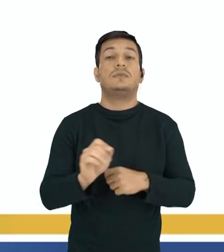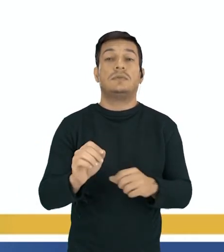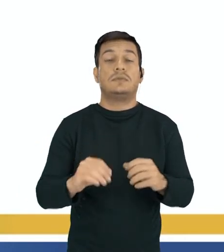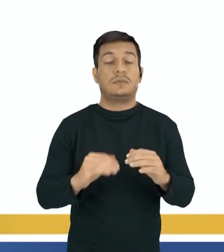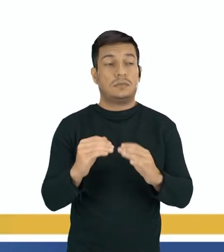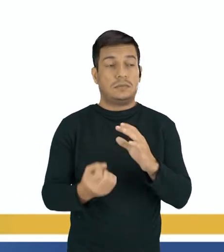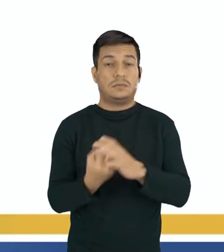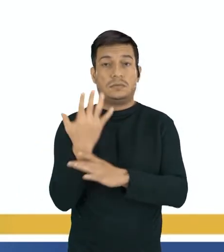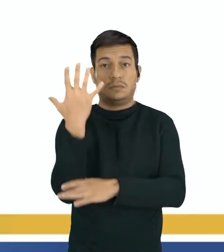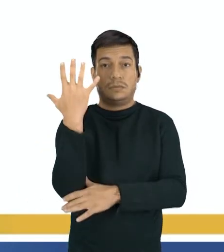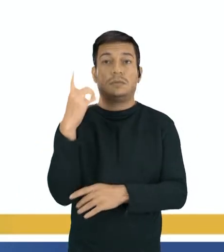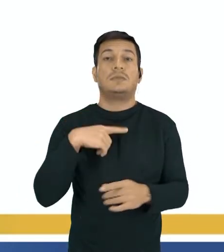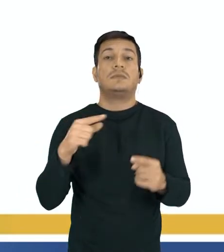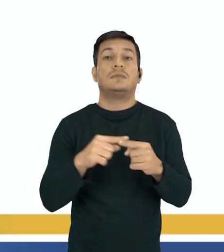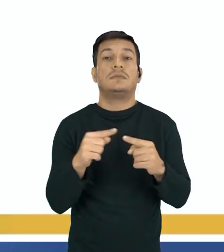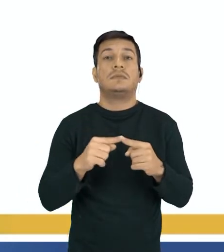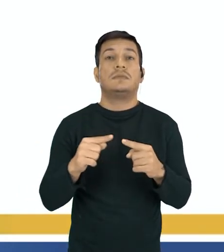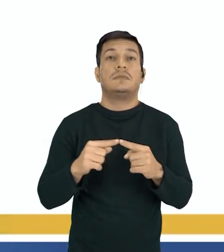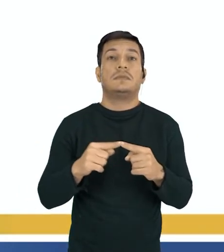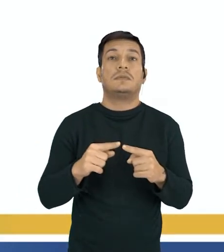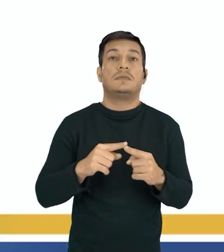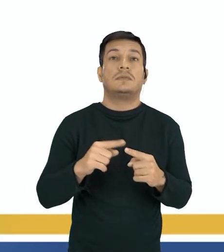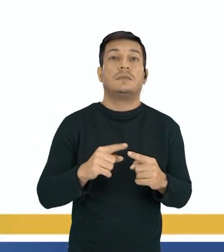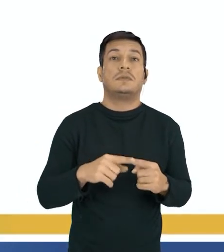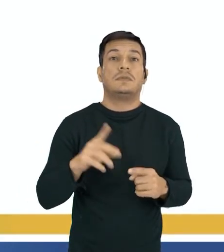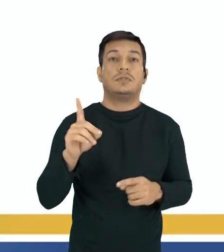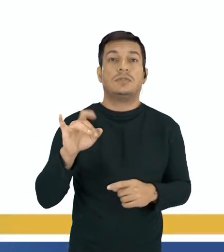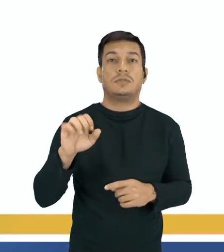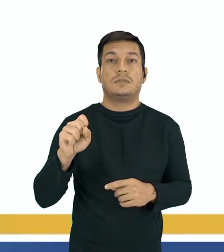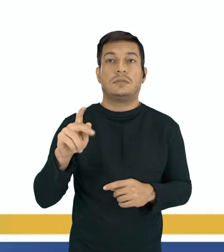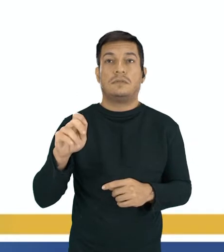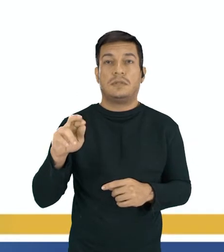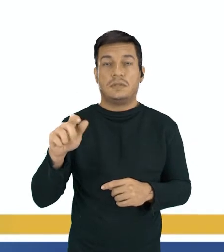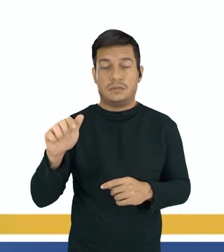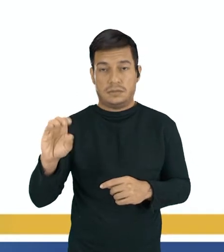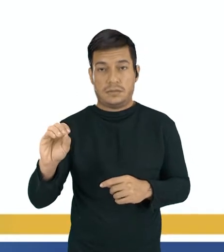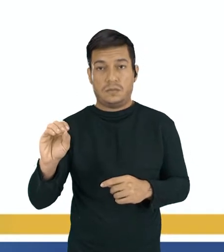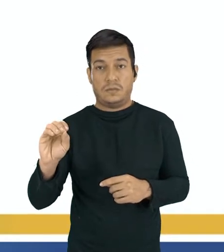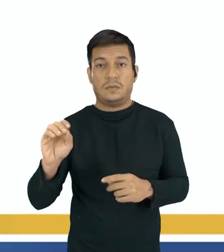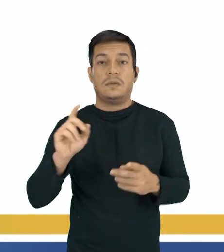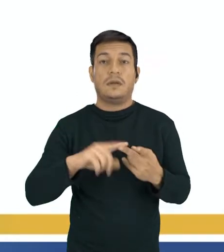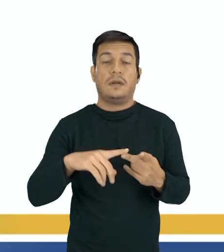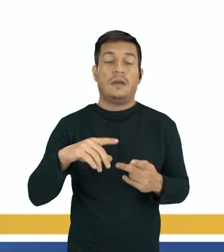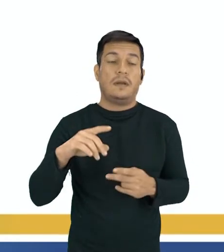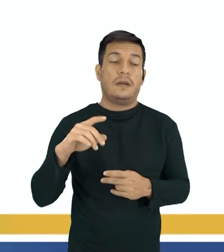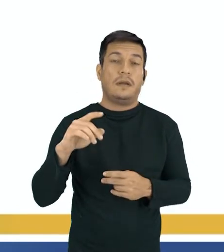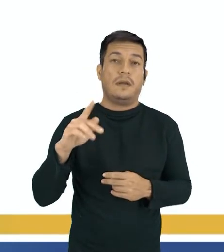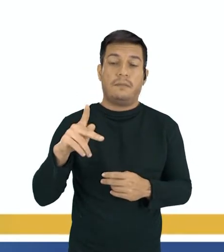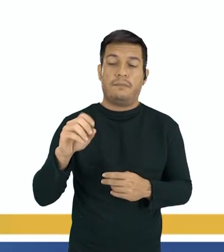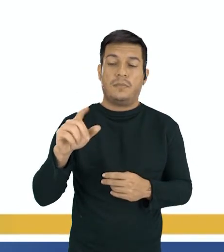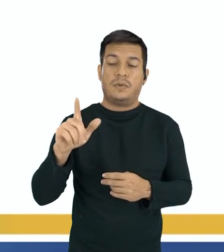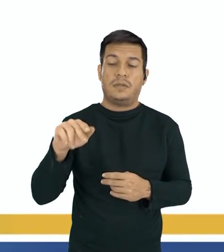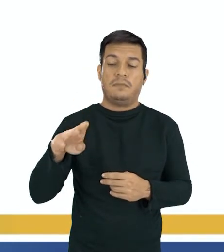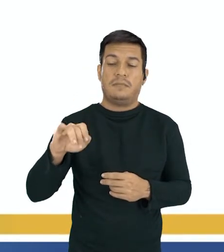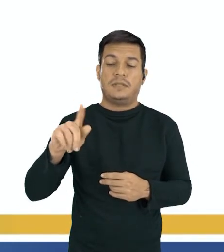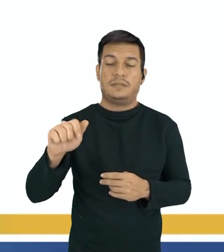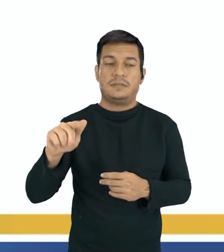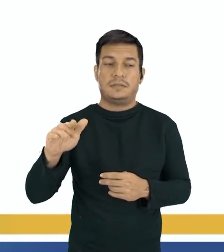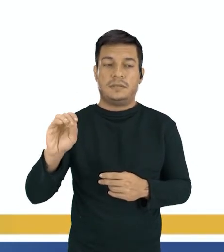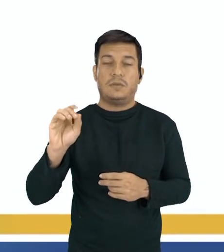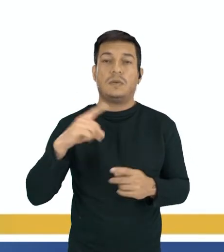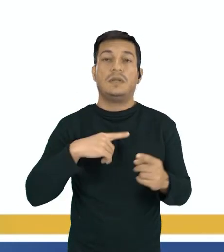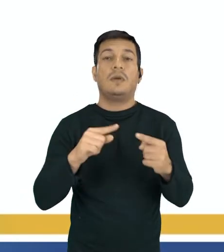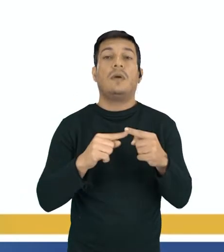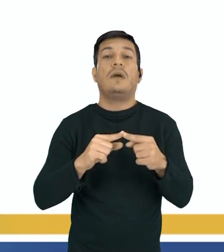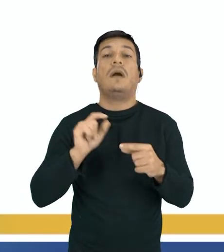reprodutivo, está relacionado com a dispersão e a polinização, tá? Primeiro, a polinização, que está